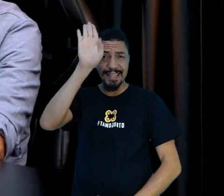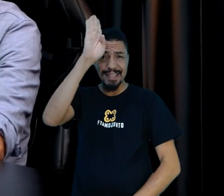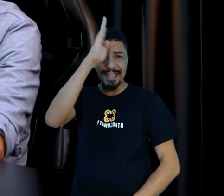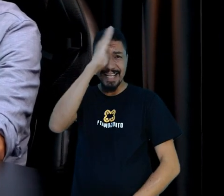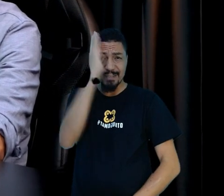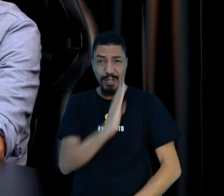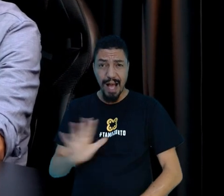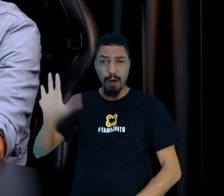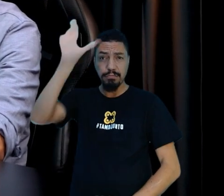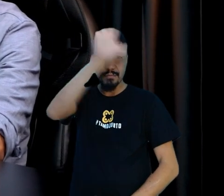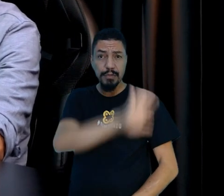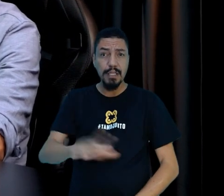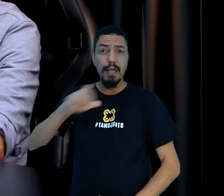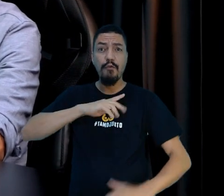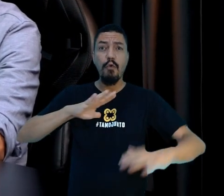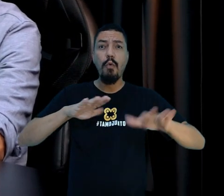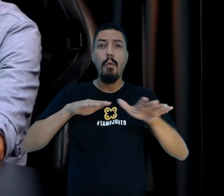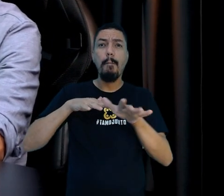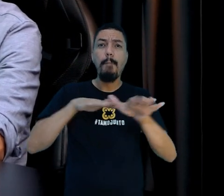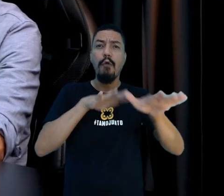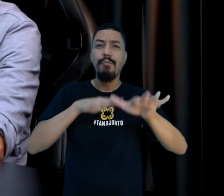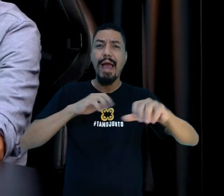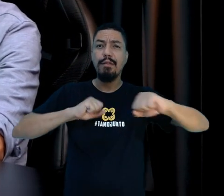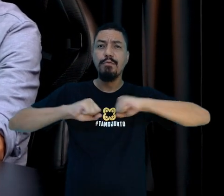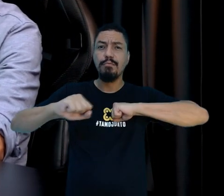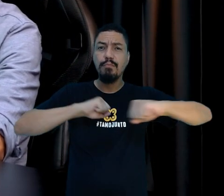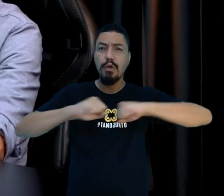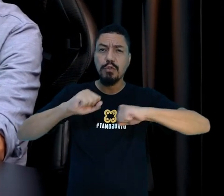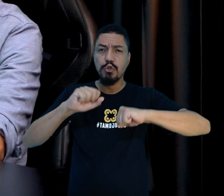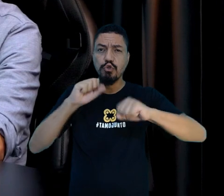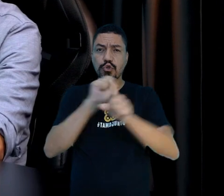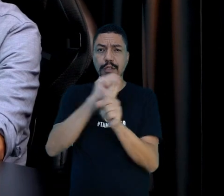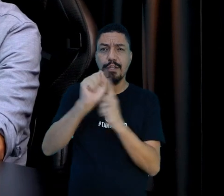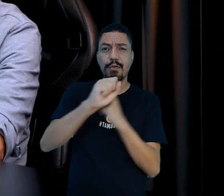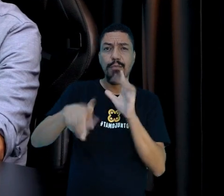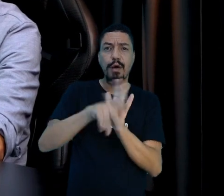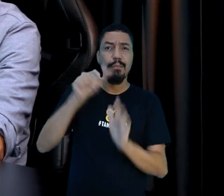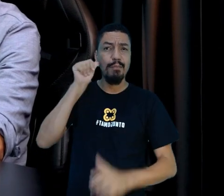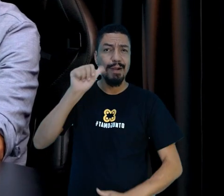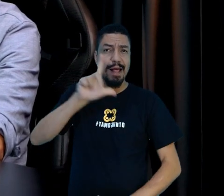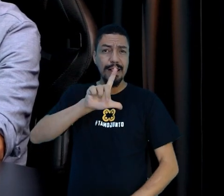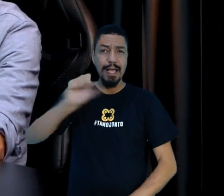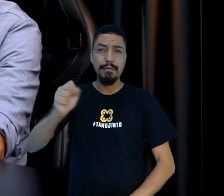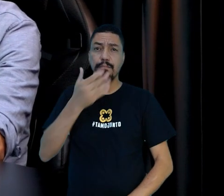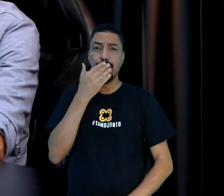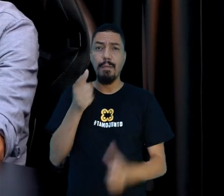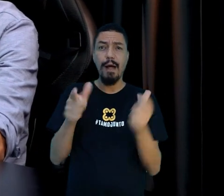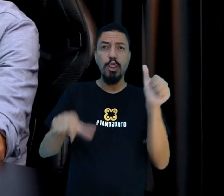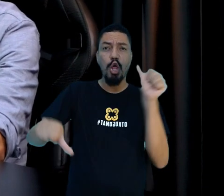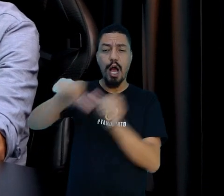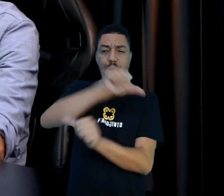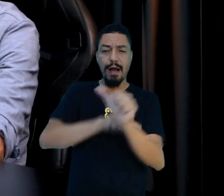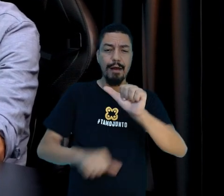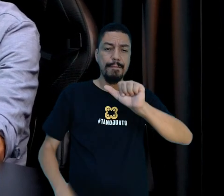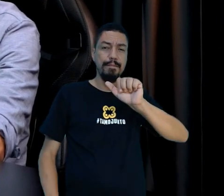o movimento social das mulheres lésbicas reivindicou botar o L na frente, porque mulheres, em